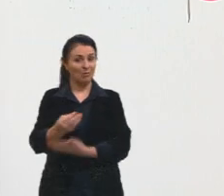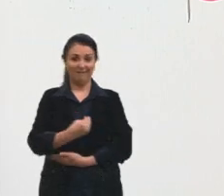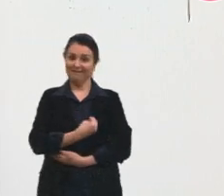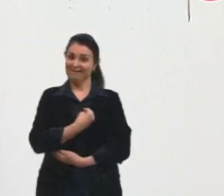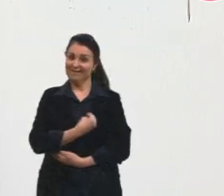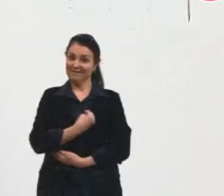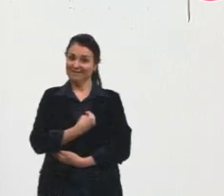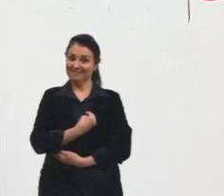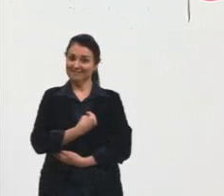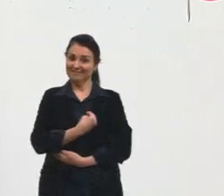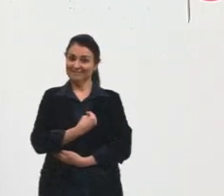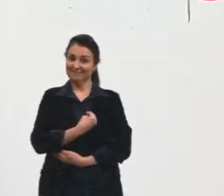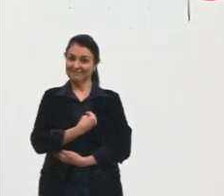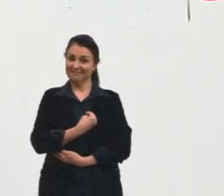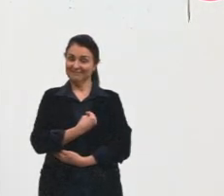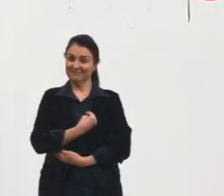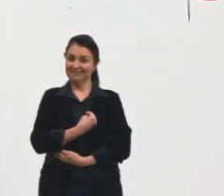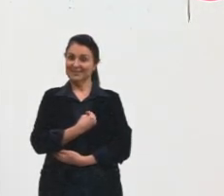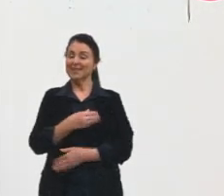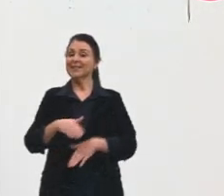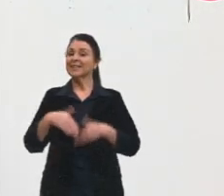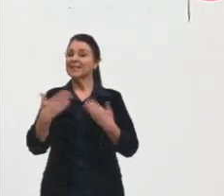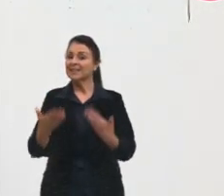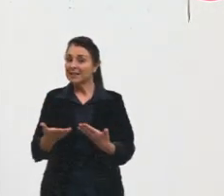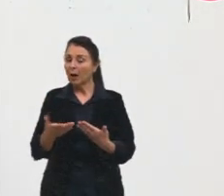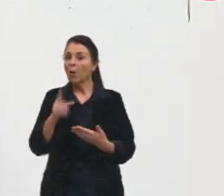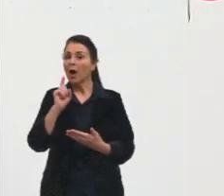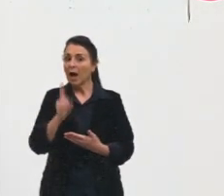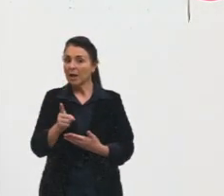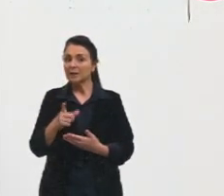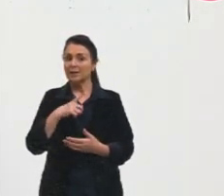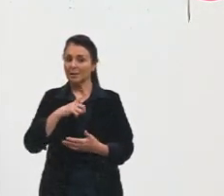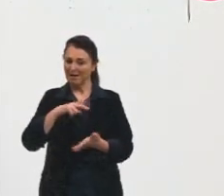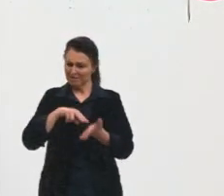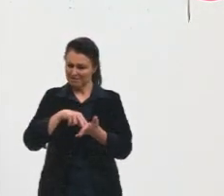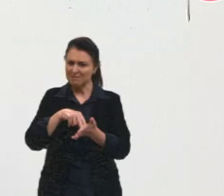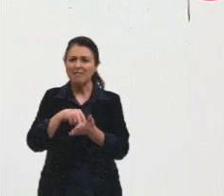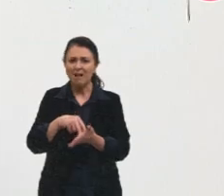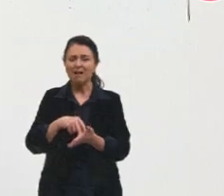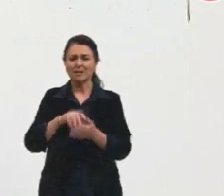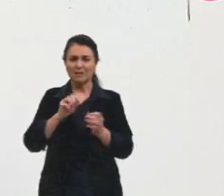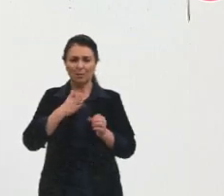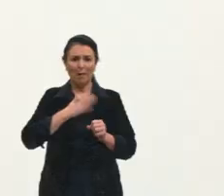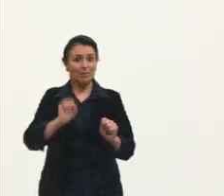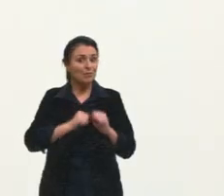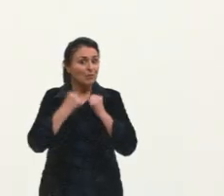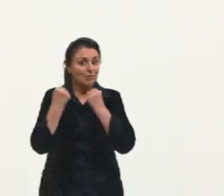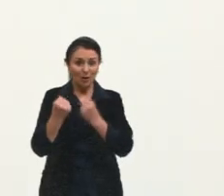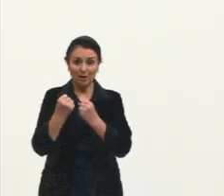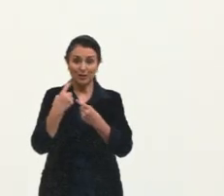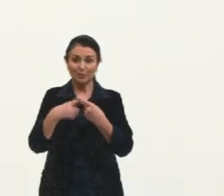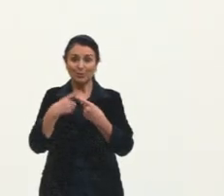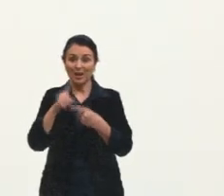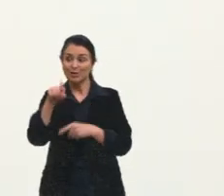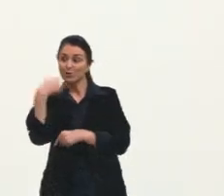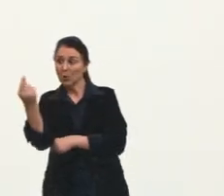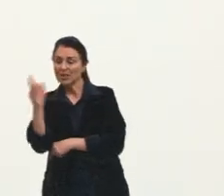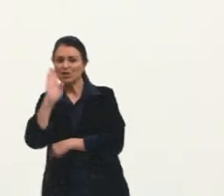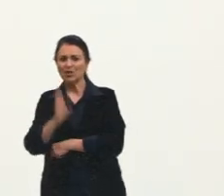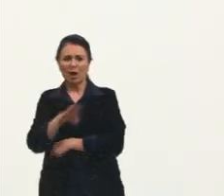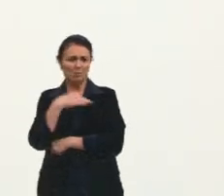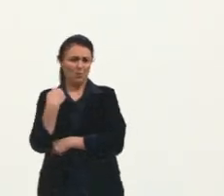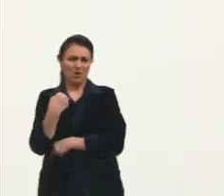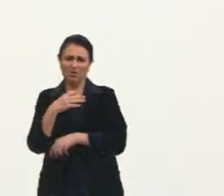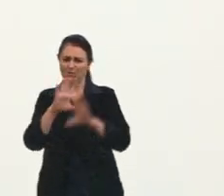vivinhos da Silva essas aqui são as mais resistentes né porque os mais sensíveis já morreram e aí